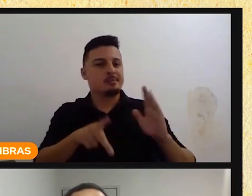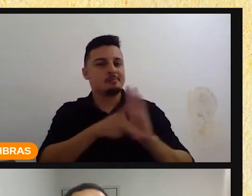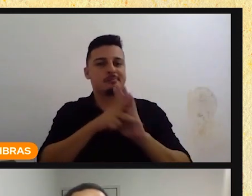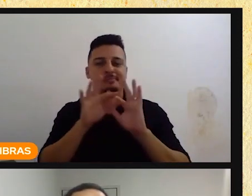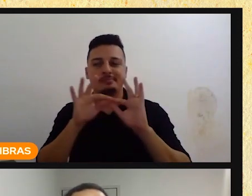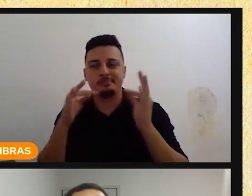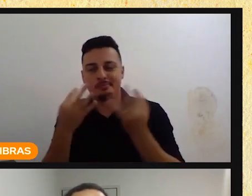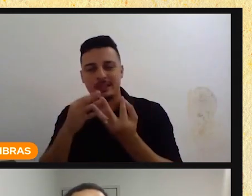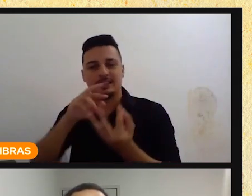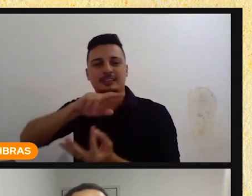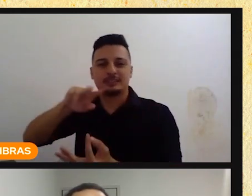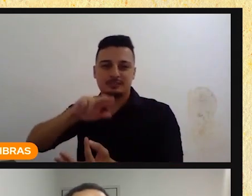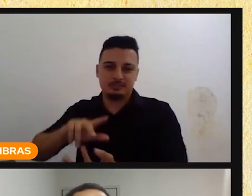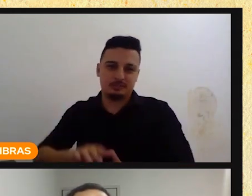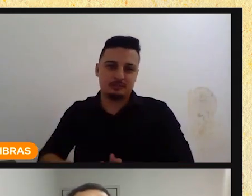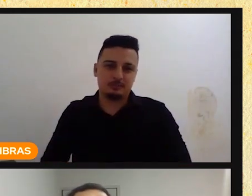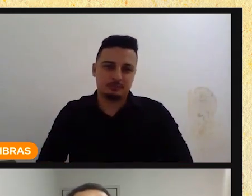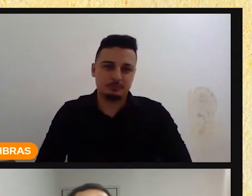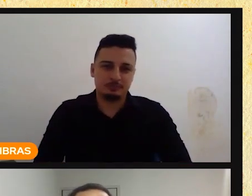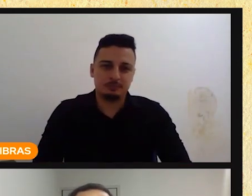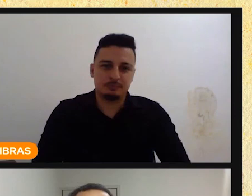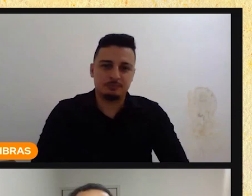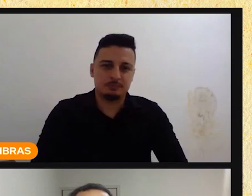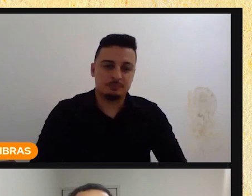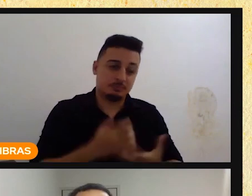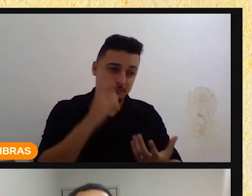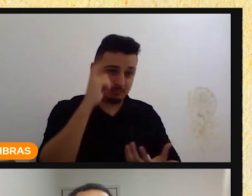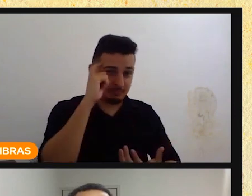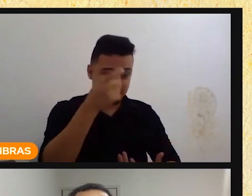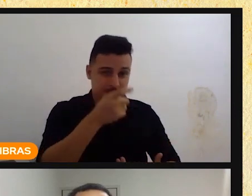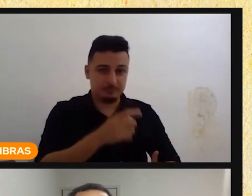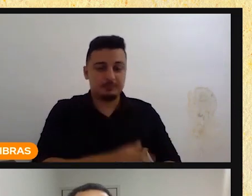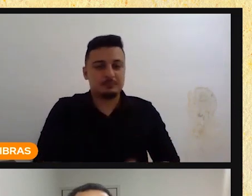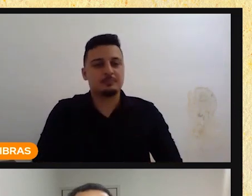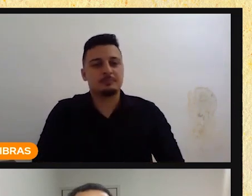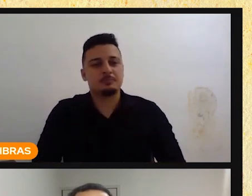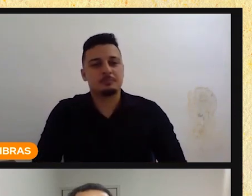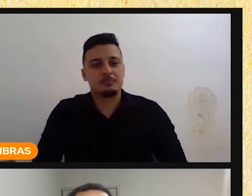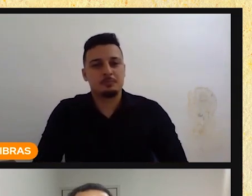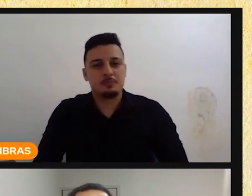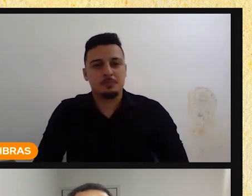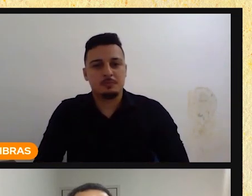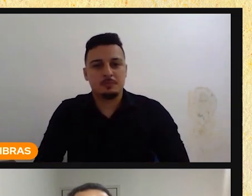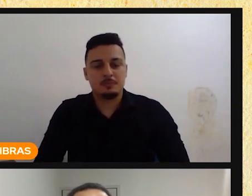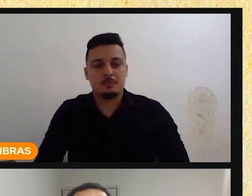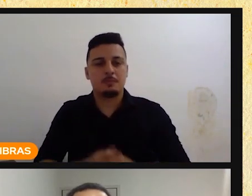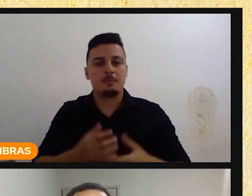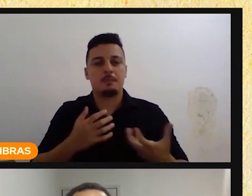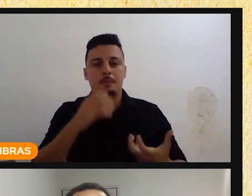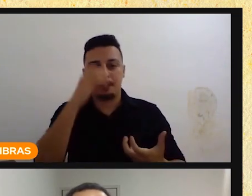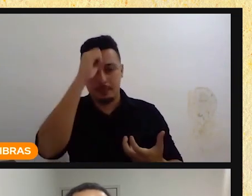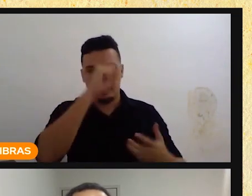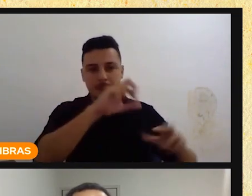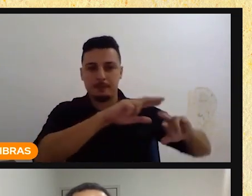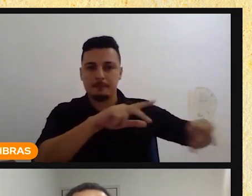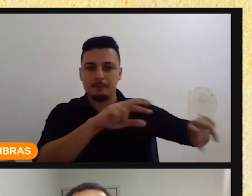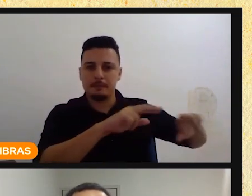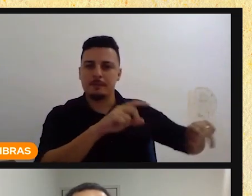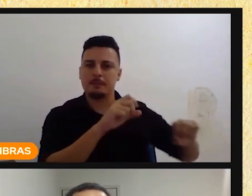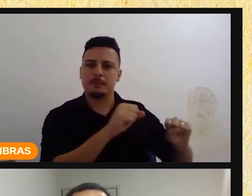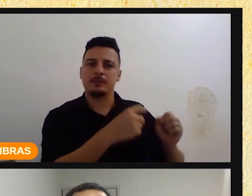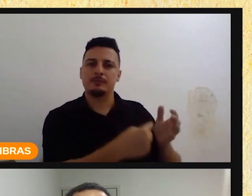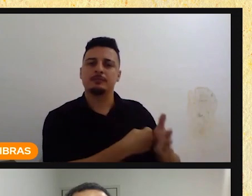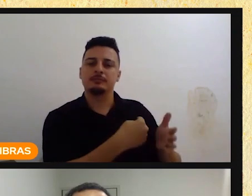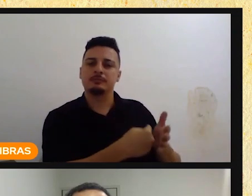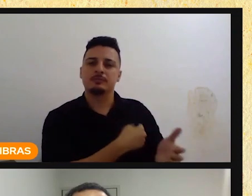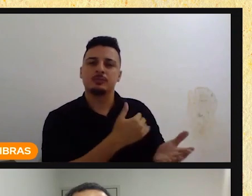jornada. Não sei se tem mais algumas dúvidas sobre as histórias, mas assim, de um panorama geral, foi assim que começou a